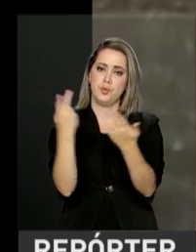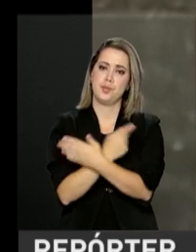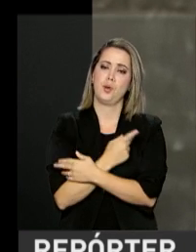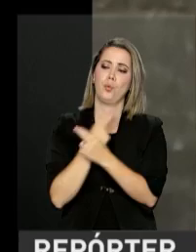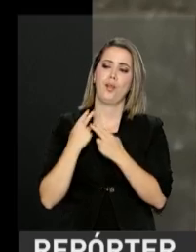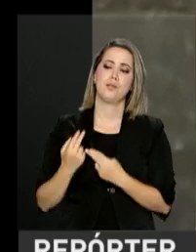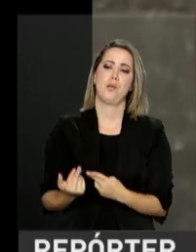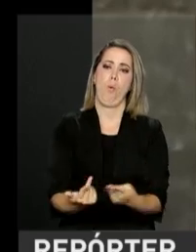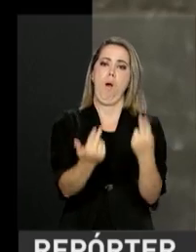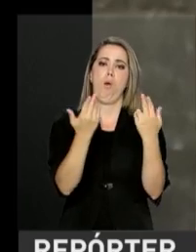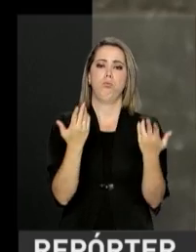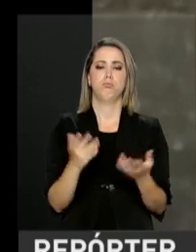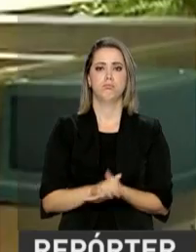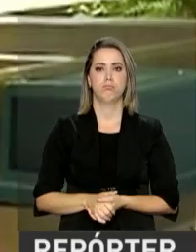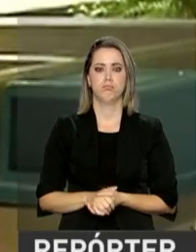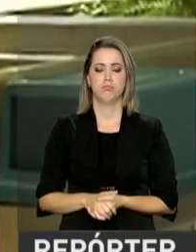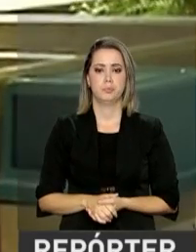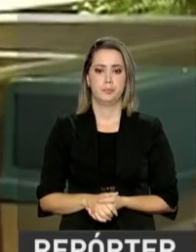e